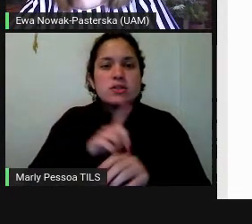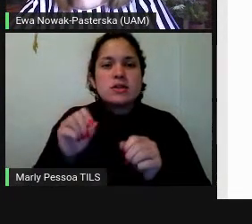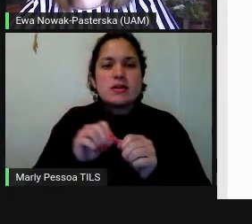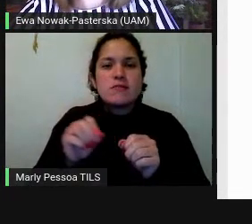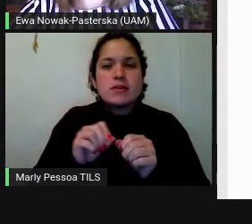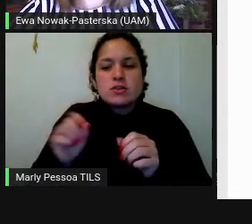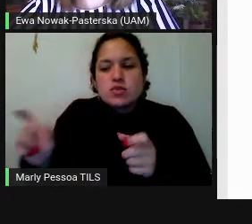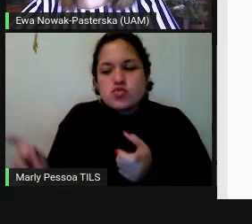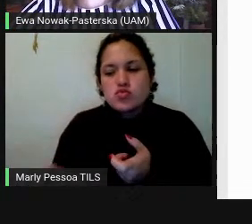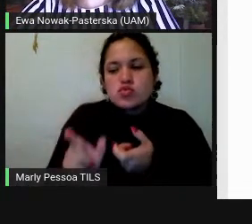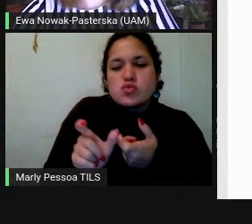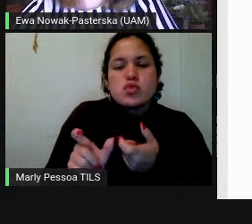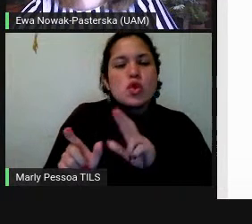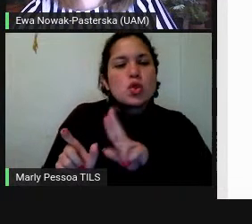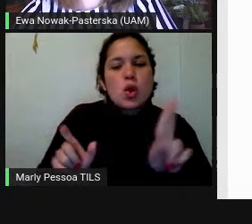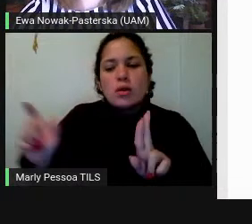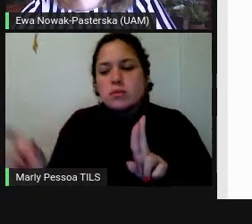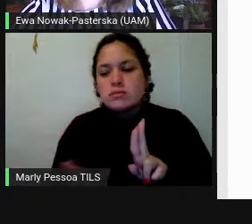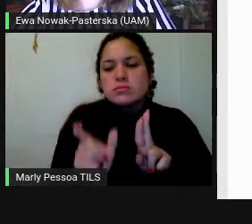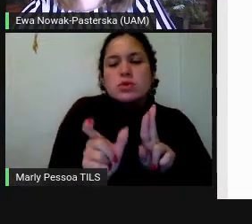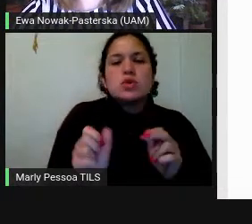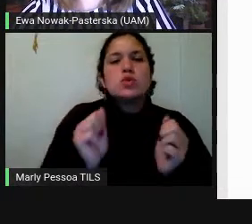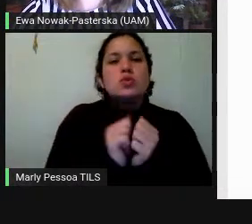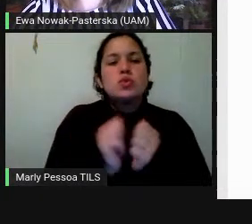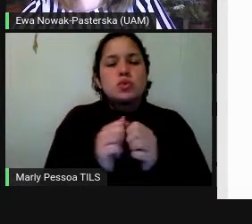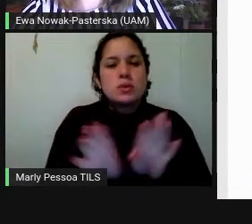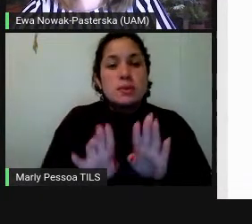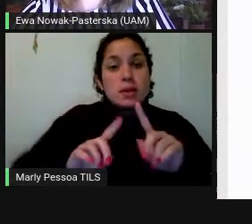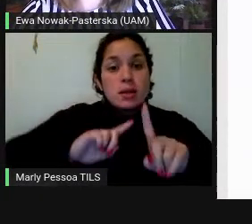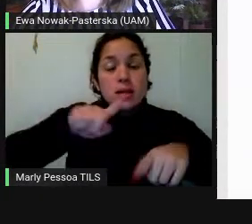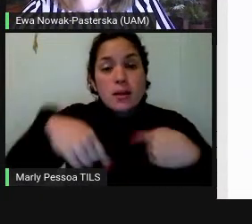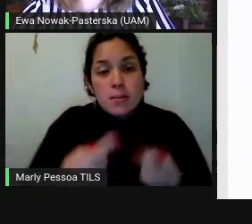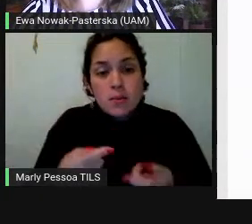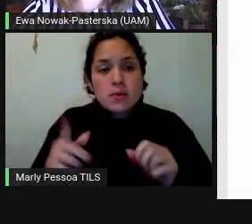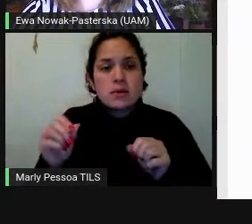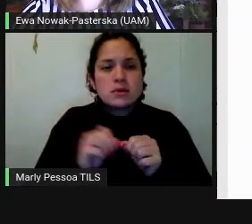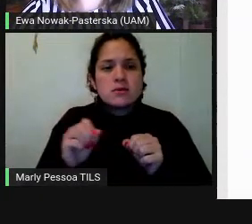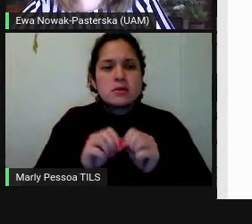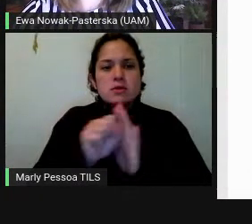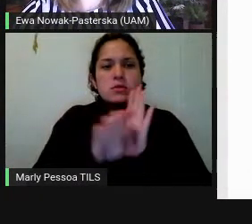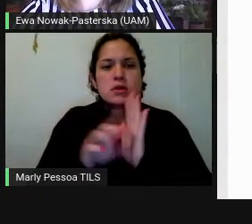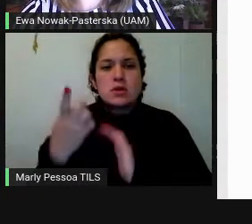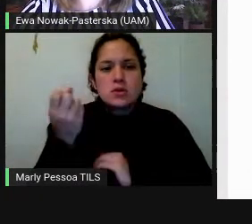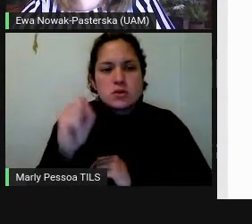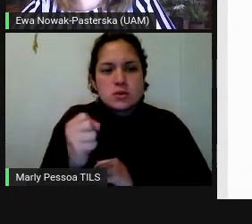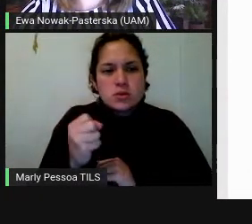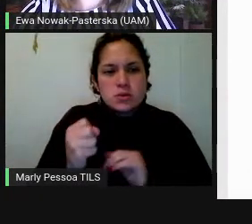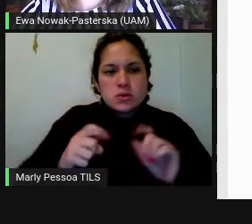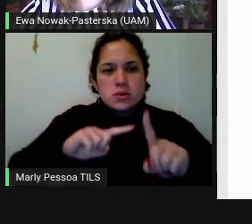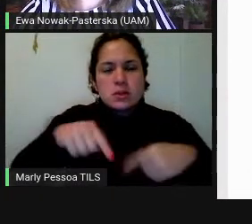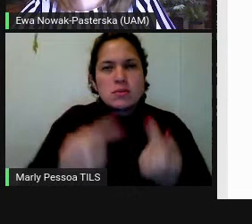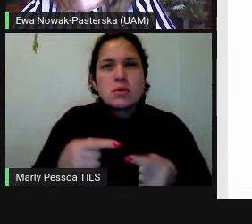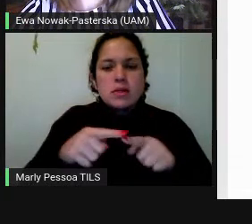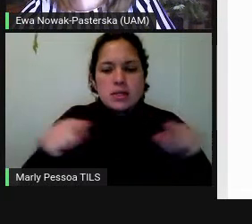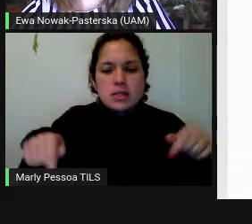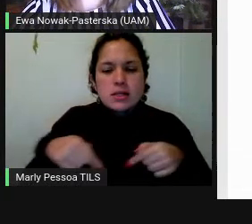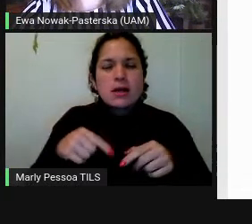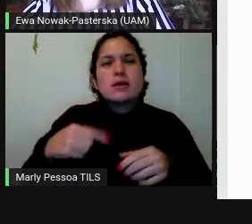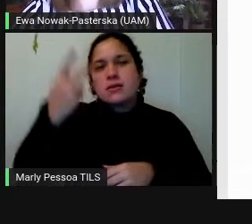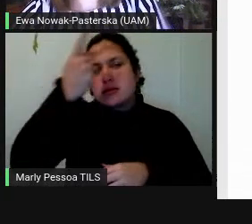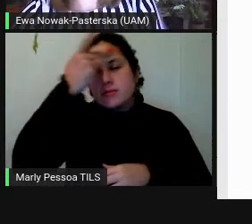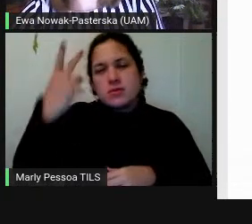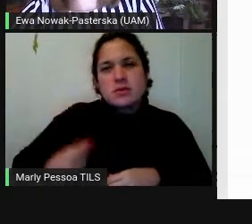sobrenome. Por isso, depois, a partir do século XVIII, os moradores das cidades,